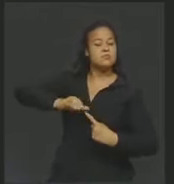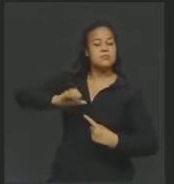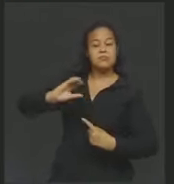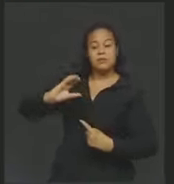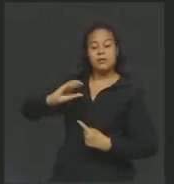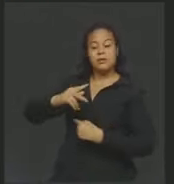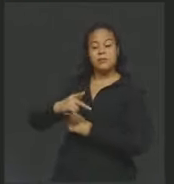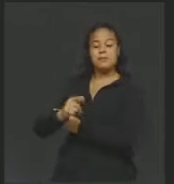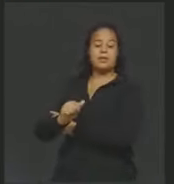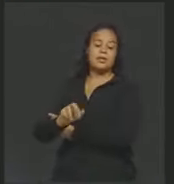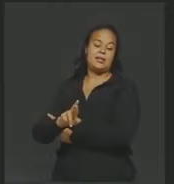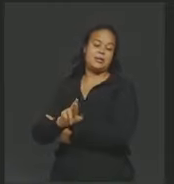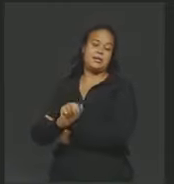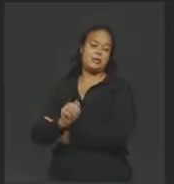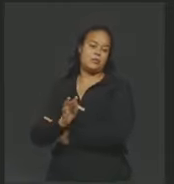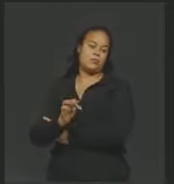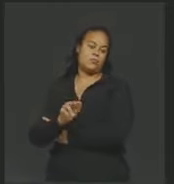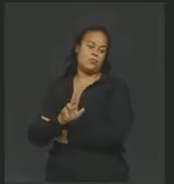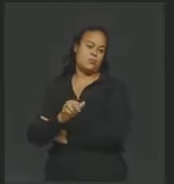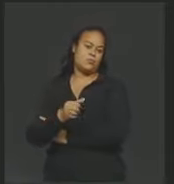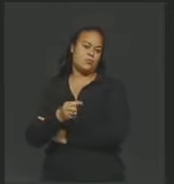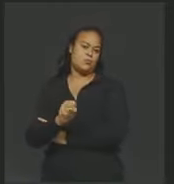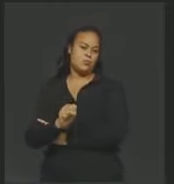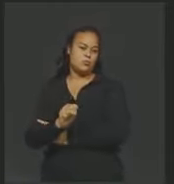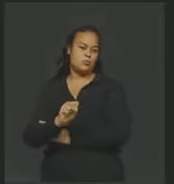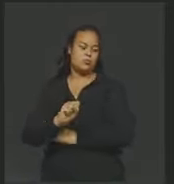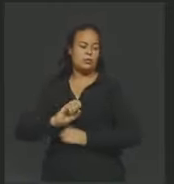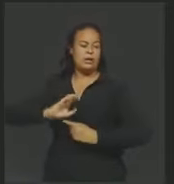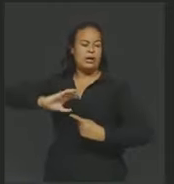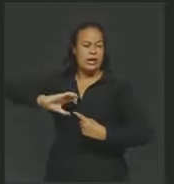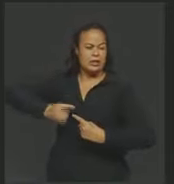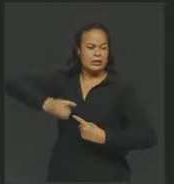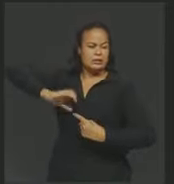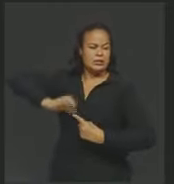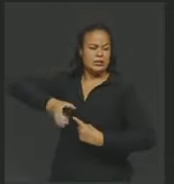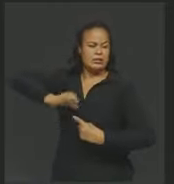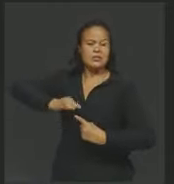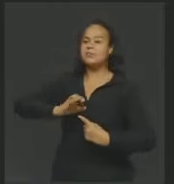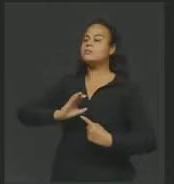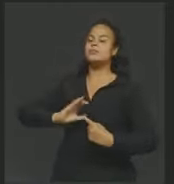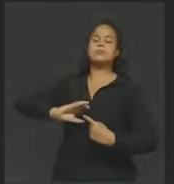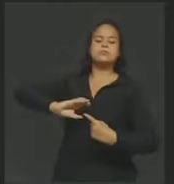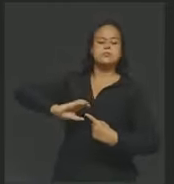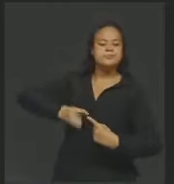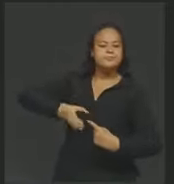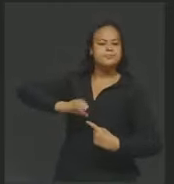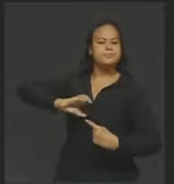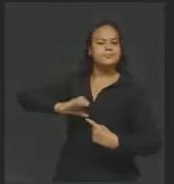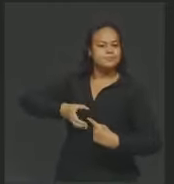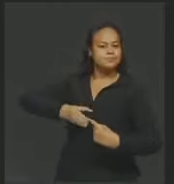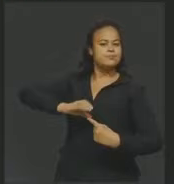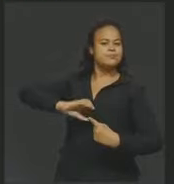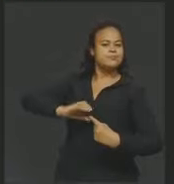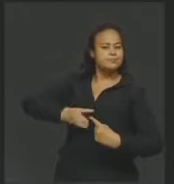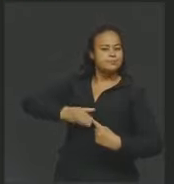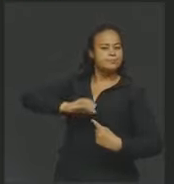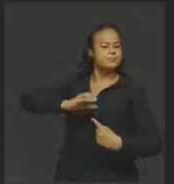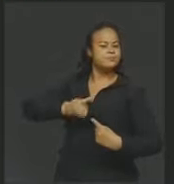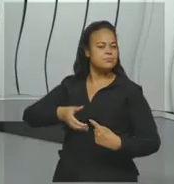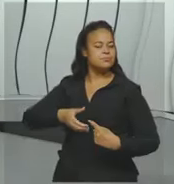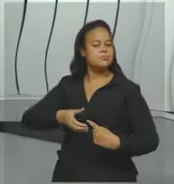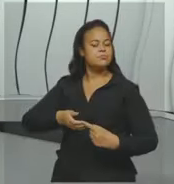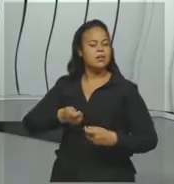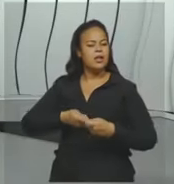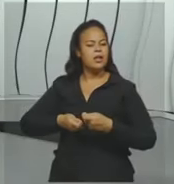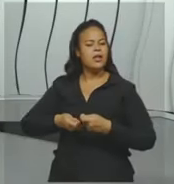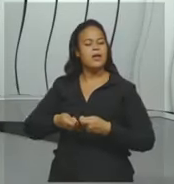se encaixa no local desejado, sem que seja necessário aplicar muita força sobre ele. Então, mais um objeto para a gente